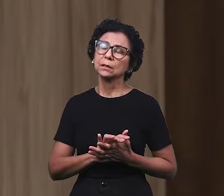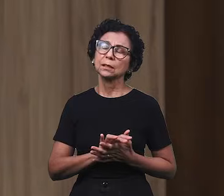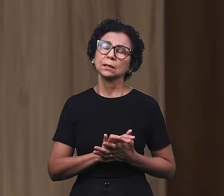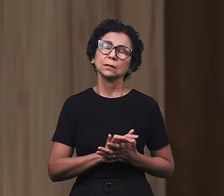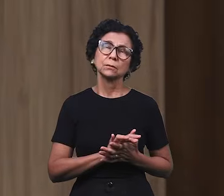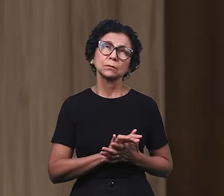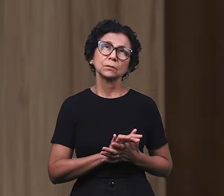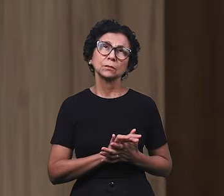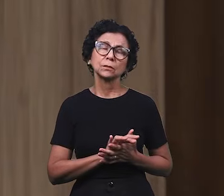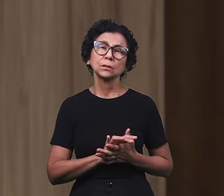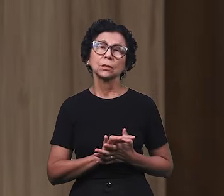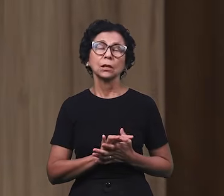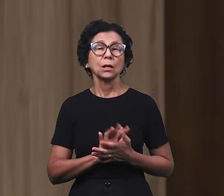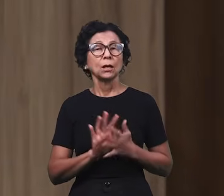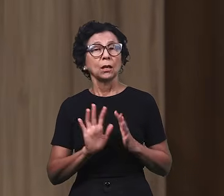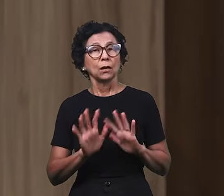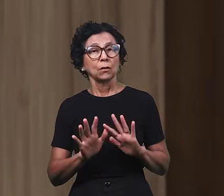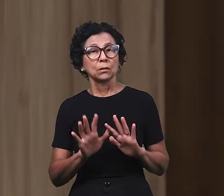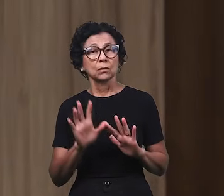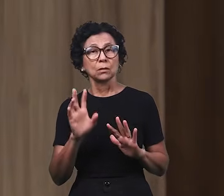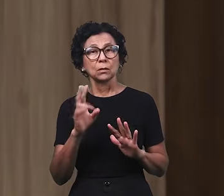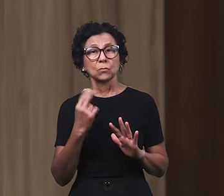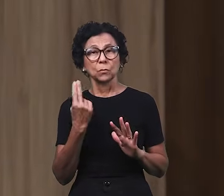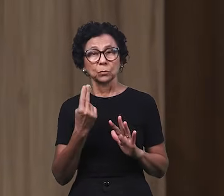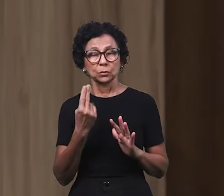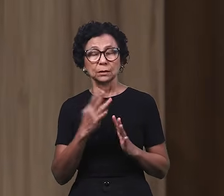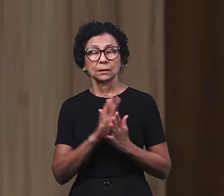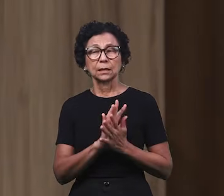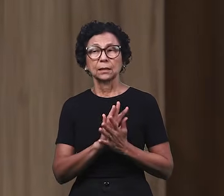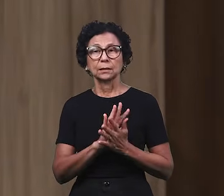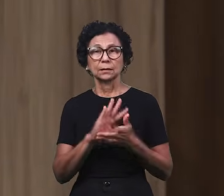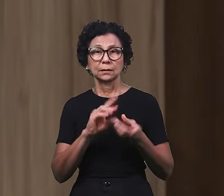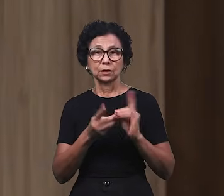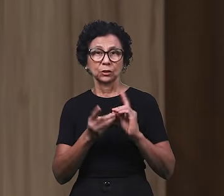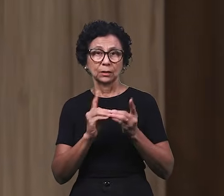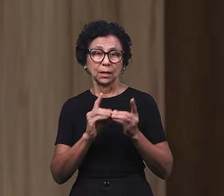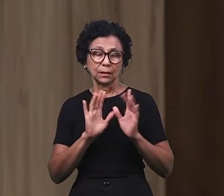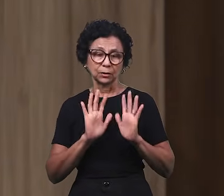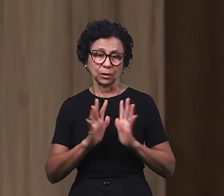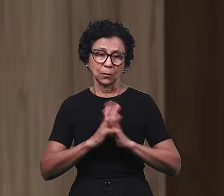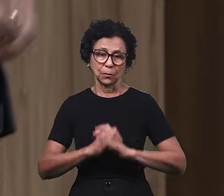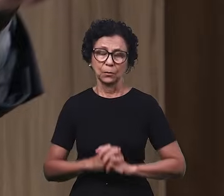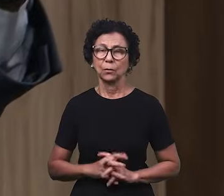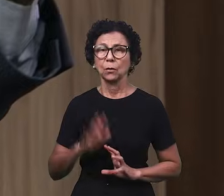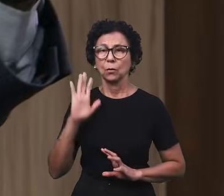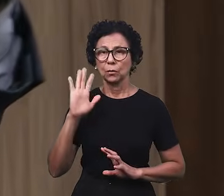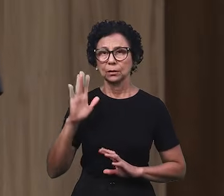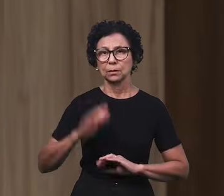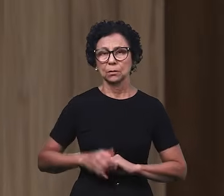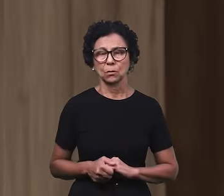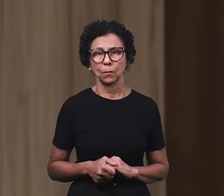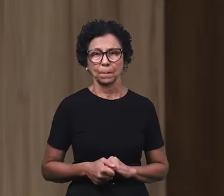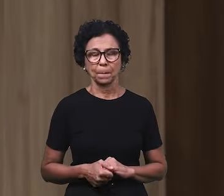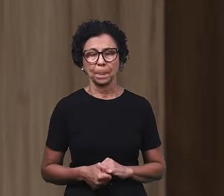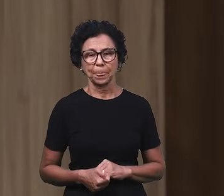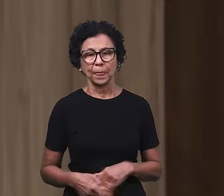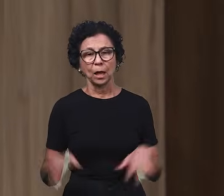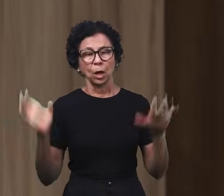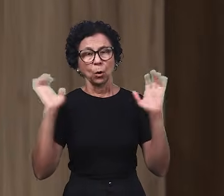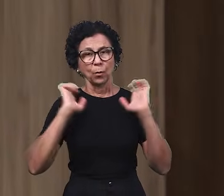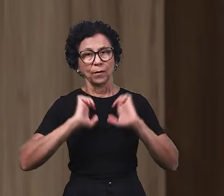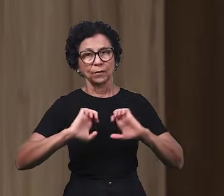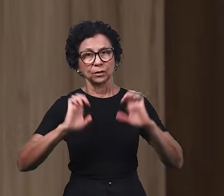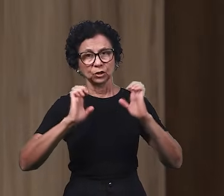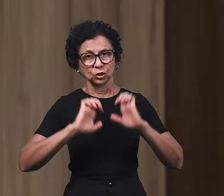para a nossa vida diária, é o seguinte: olha, o Evangelho está aqui. Quem tem que anunciar o Evangelho não são